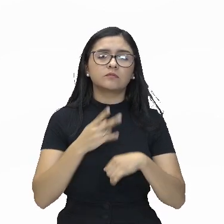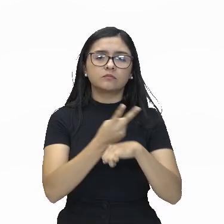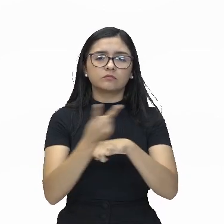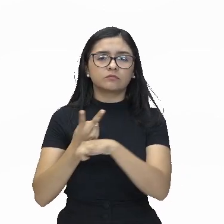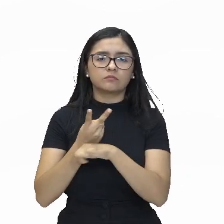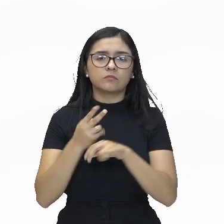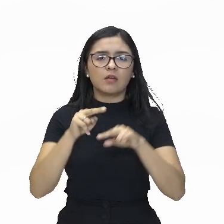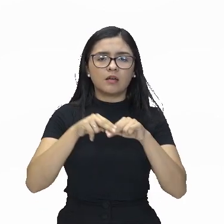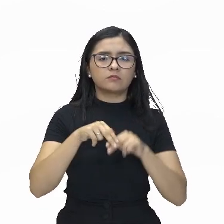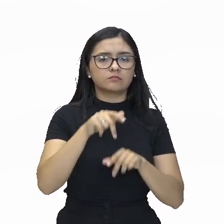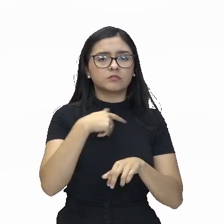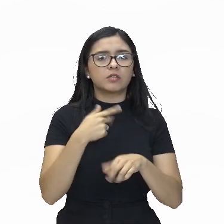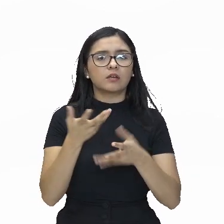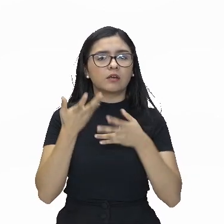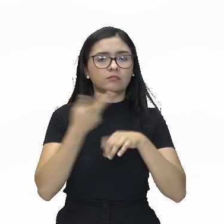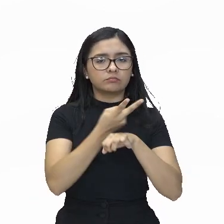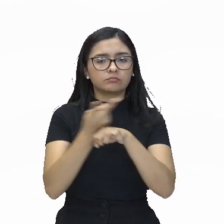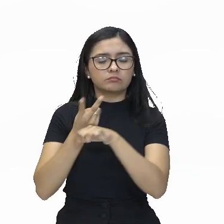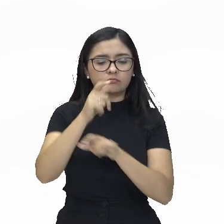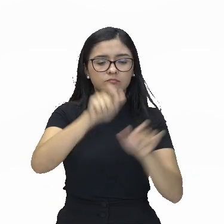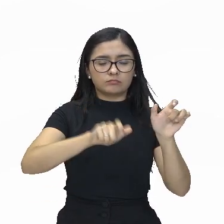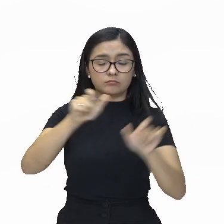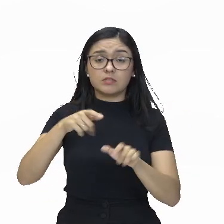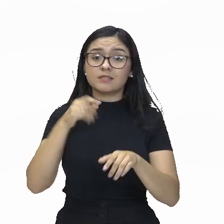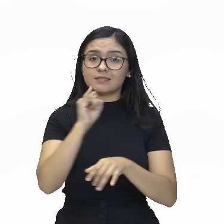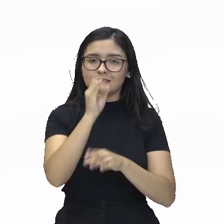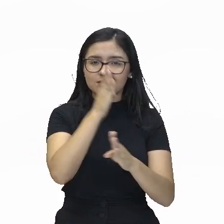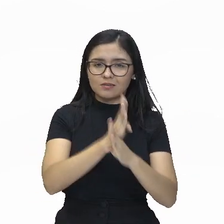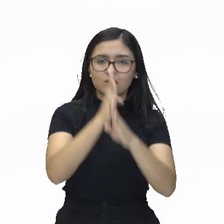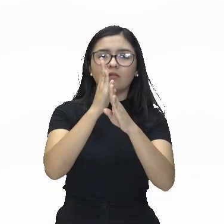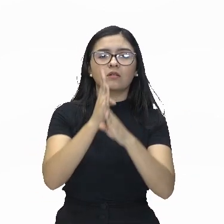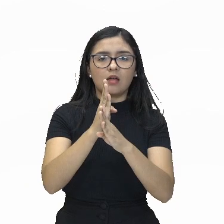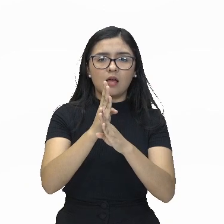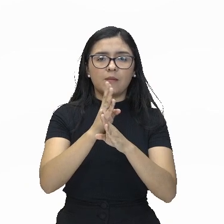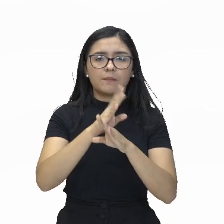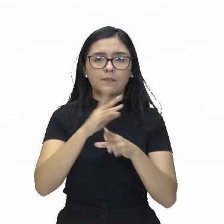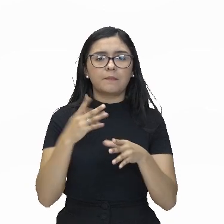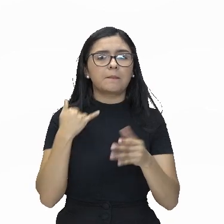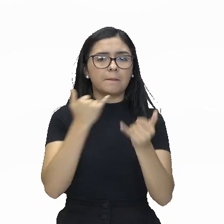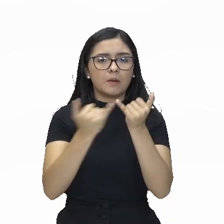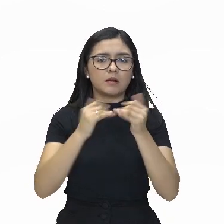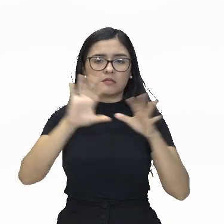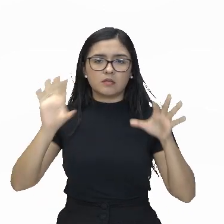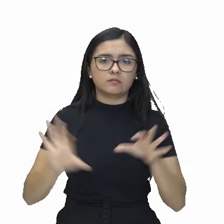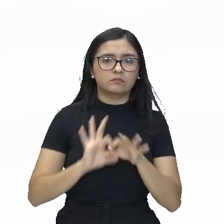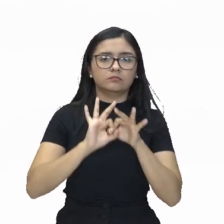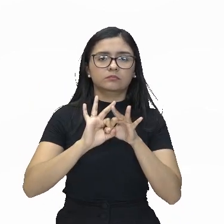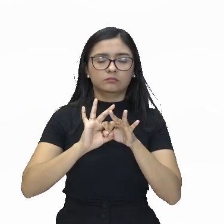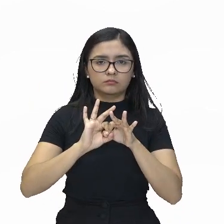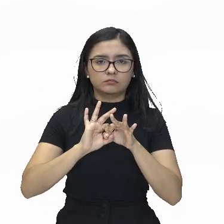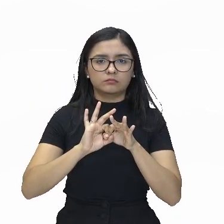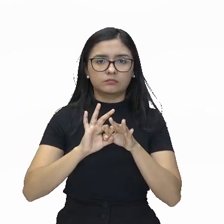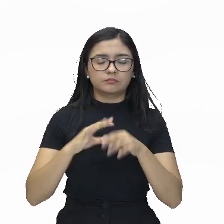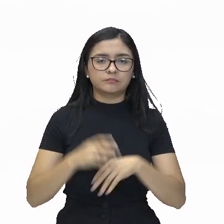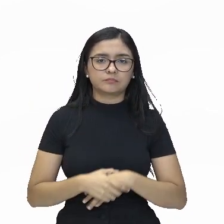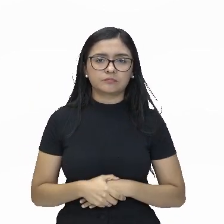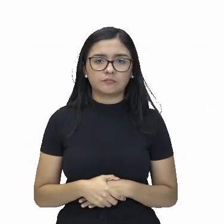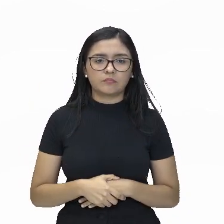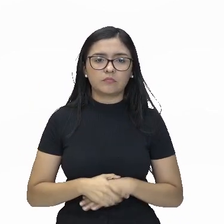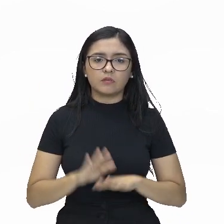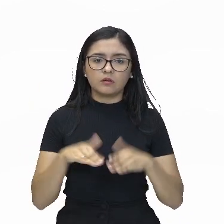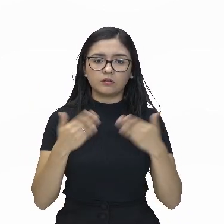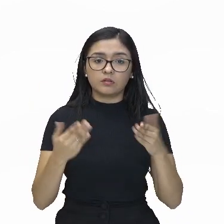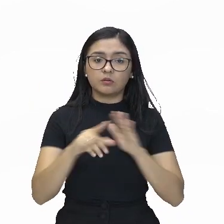da pessoa que, se achada, irá completar a cena. Então,